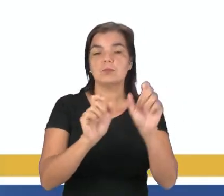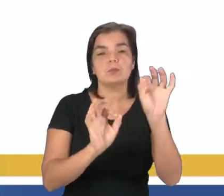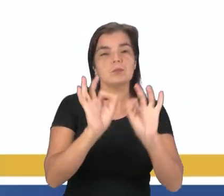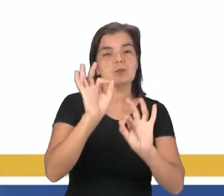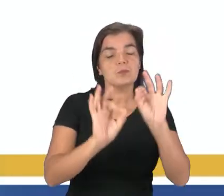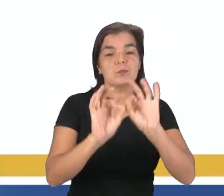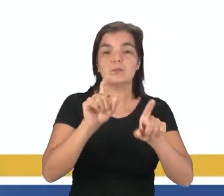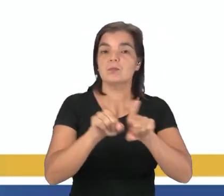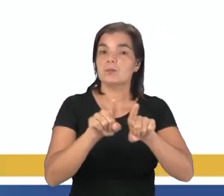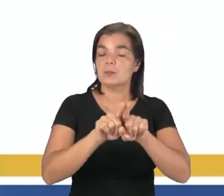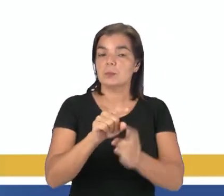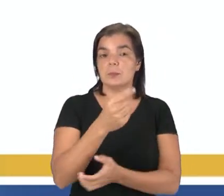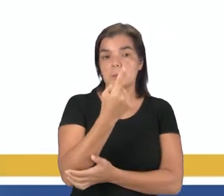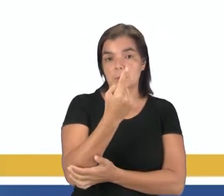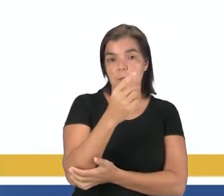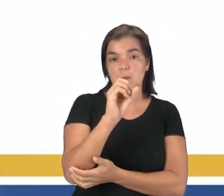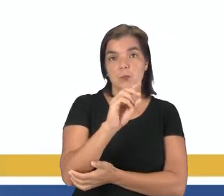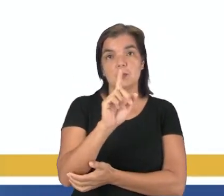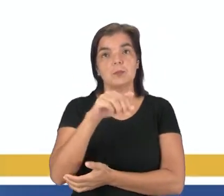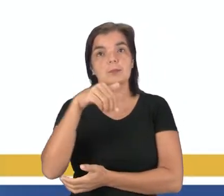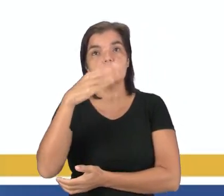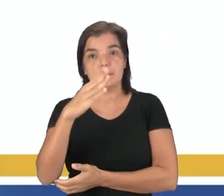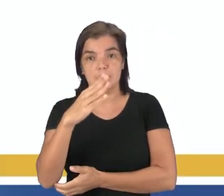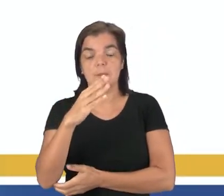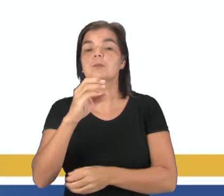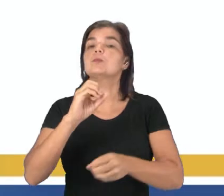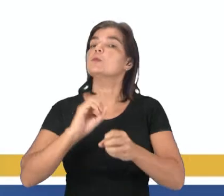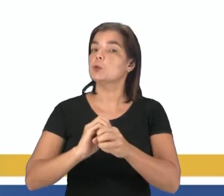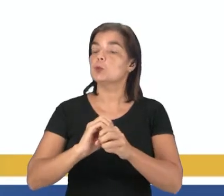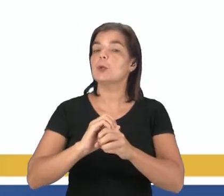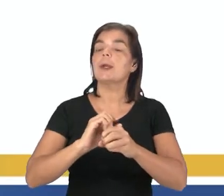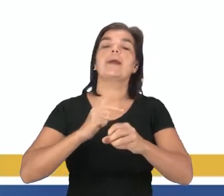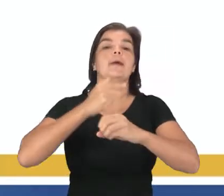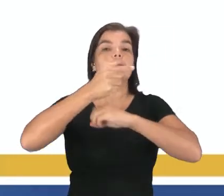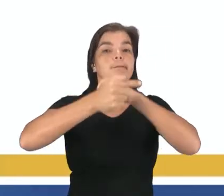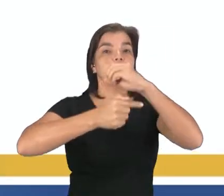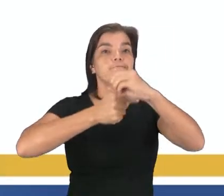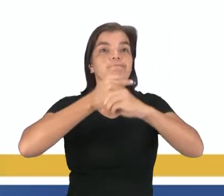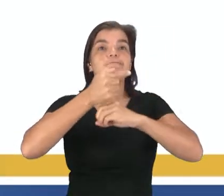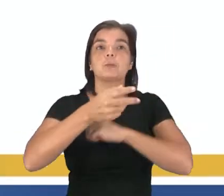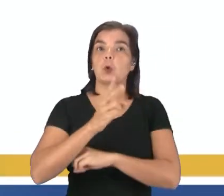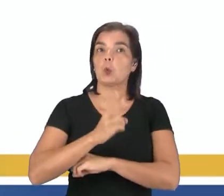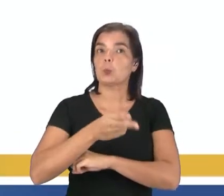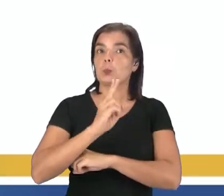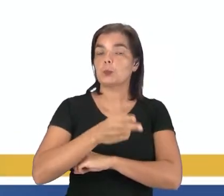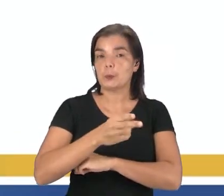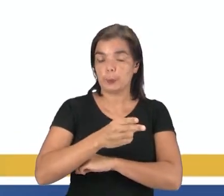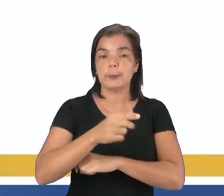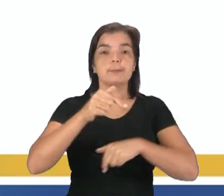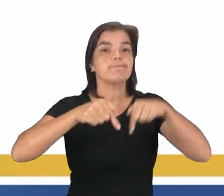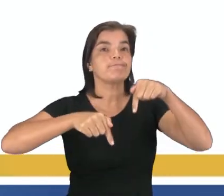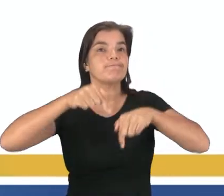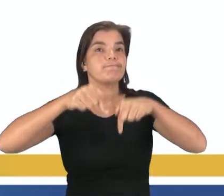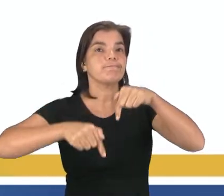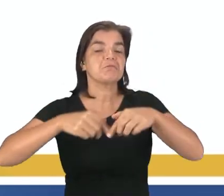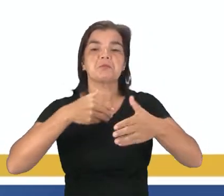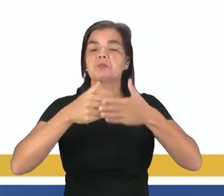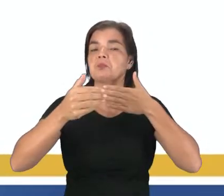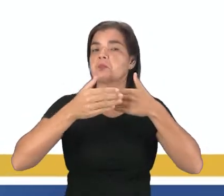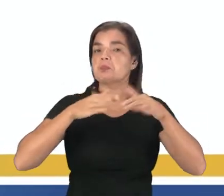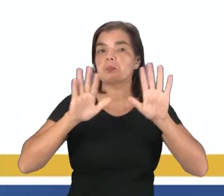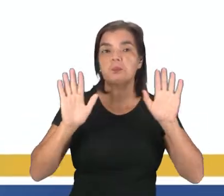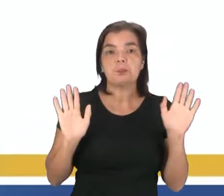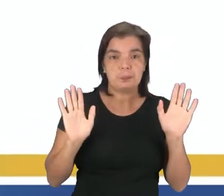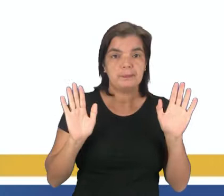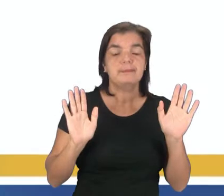de substância que é formada por um ou mais átomos, mas que parte de um mesmo elemento químico. Não importa